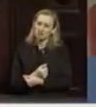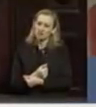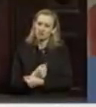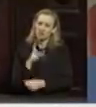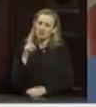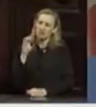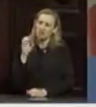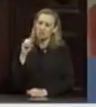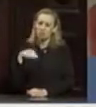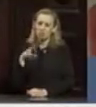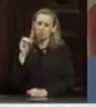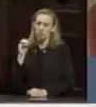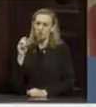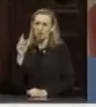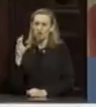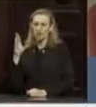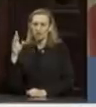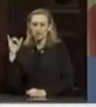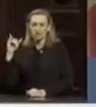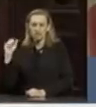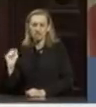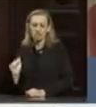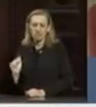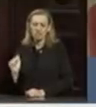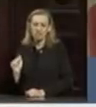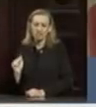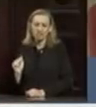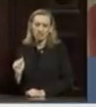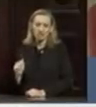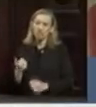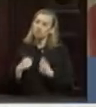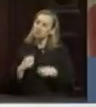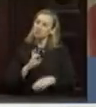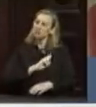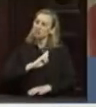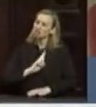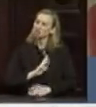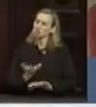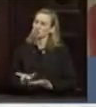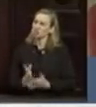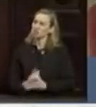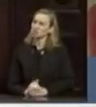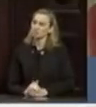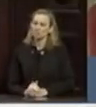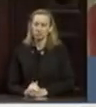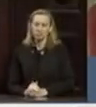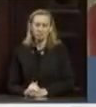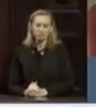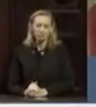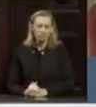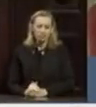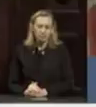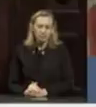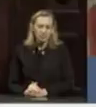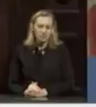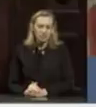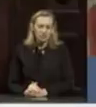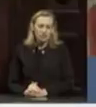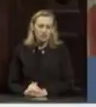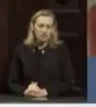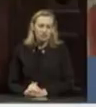democracia, quem não representa o mínimo resquício de democracia, é que pode votar contra. É a